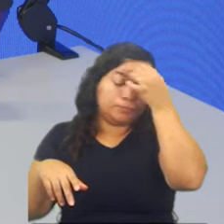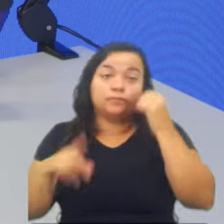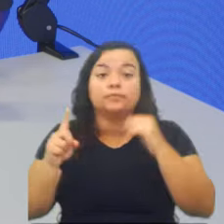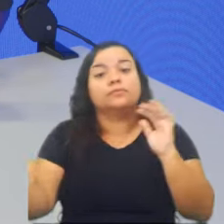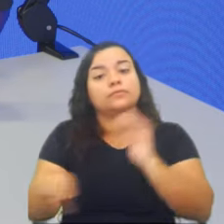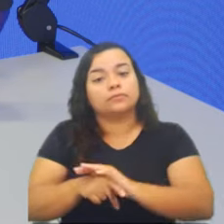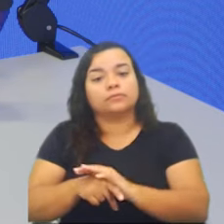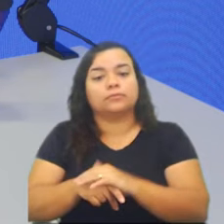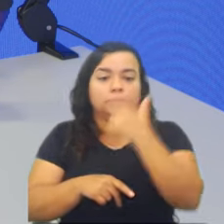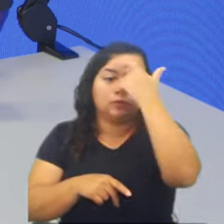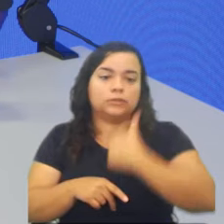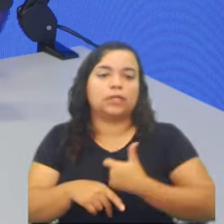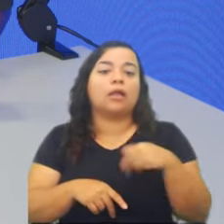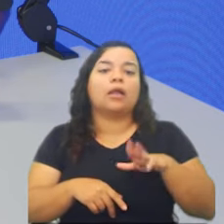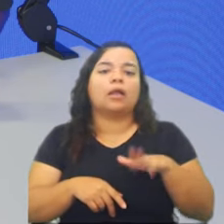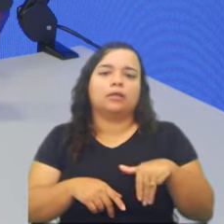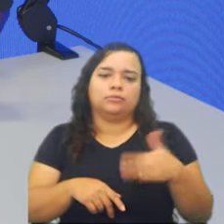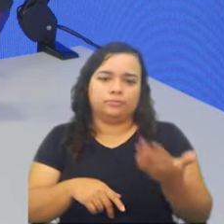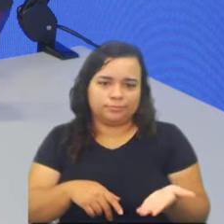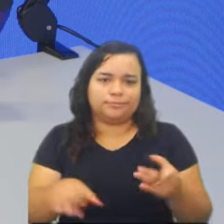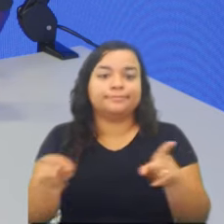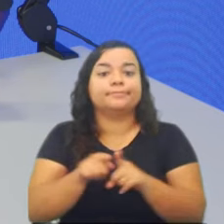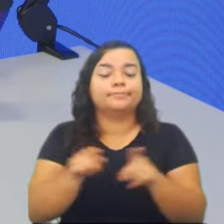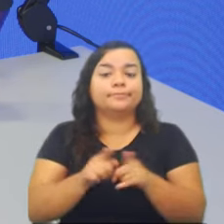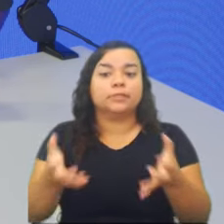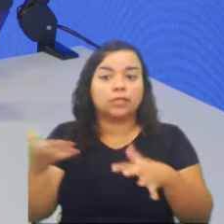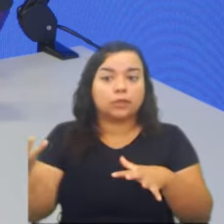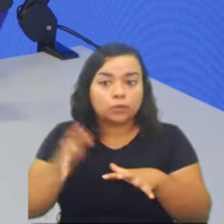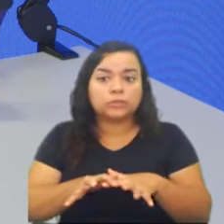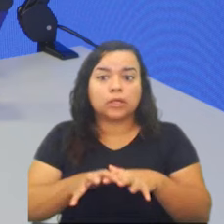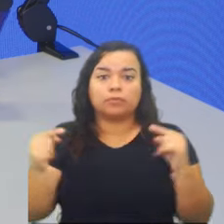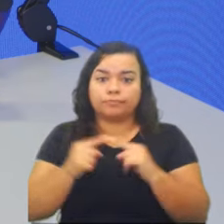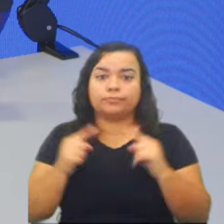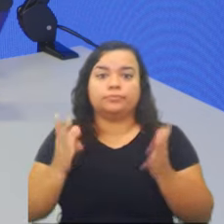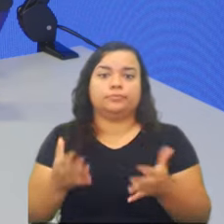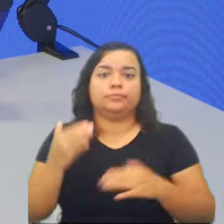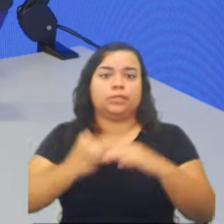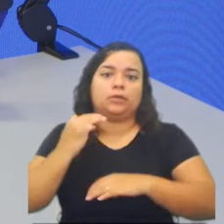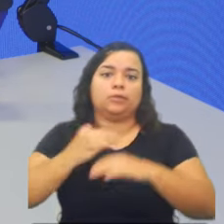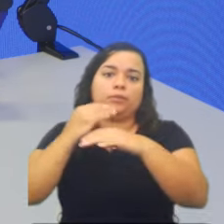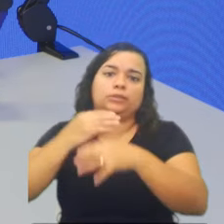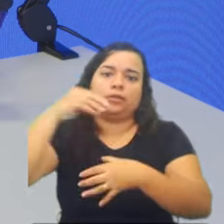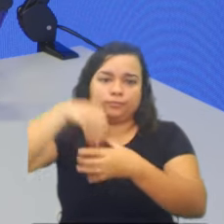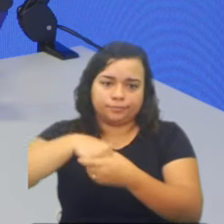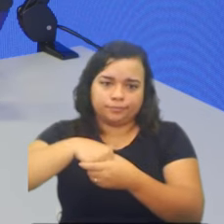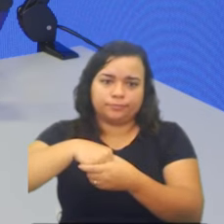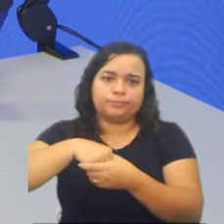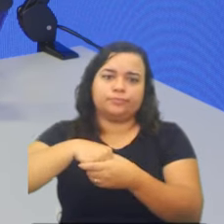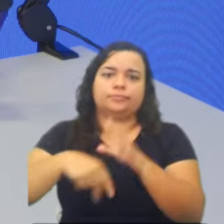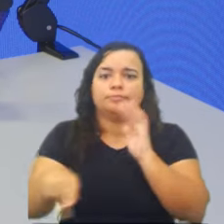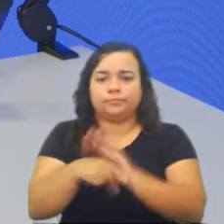eu eu pertencer a isso eu ser exatamente quem eu sou e que é que é o que a inclusão precisa sabe a mim Equidade faz parte da